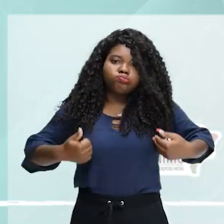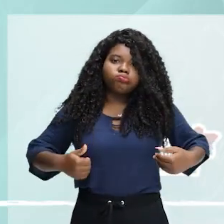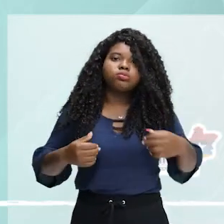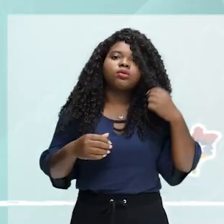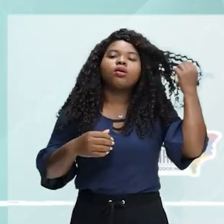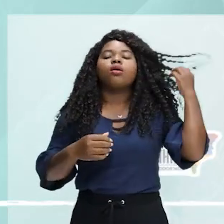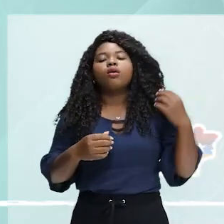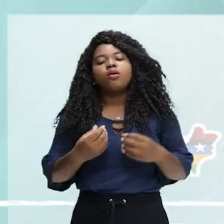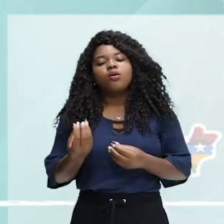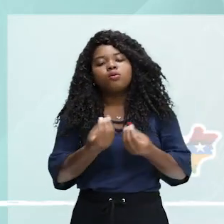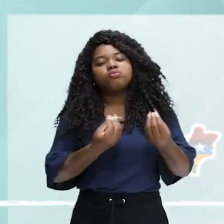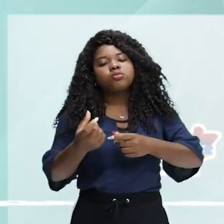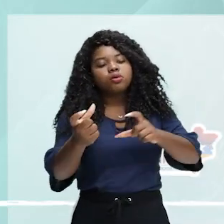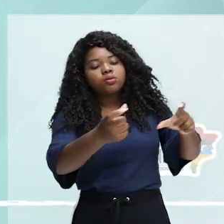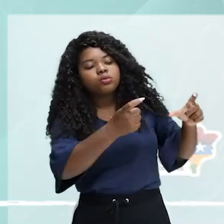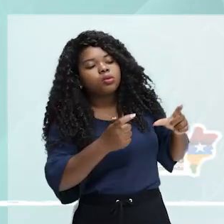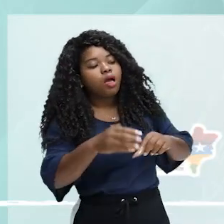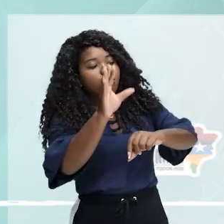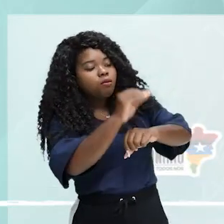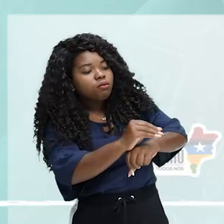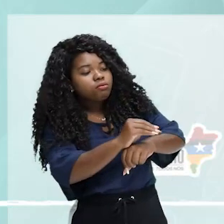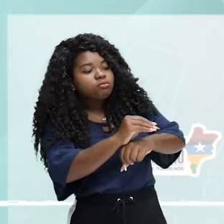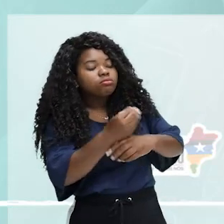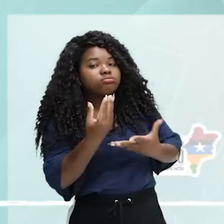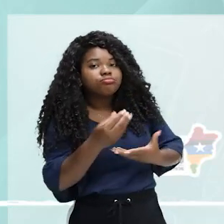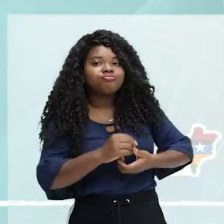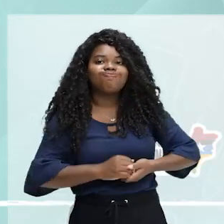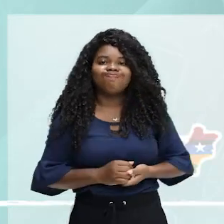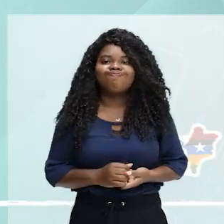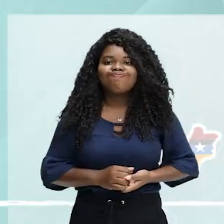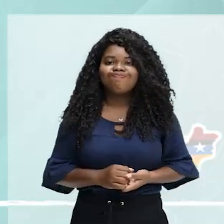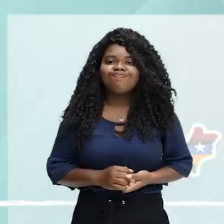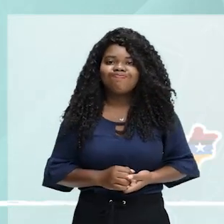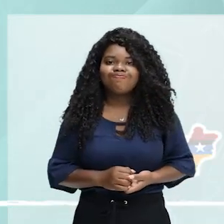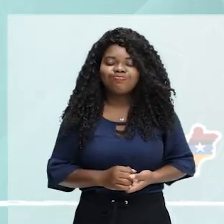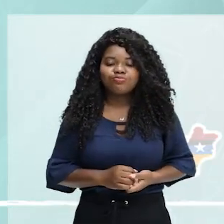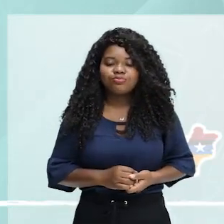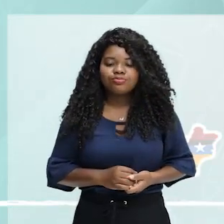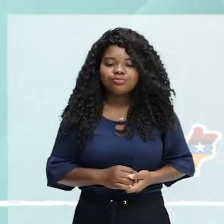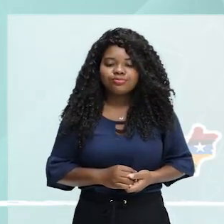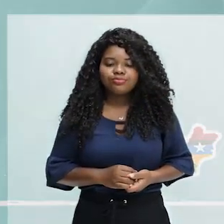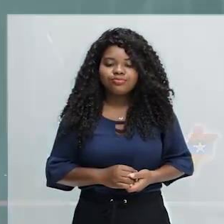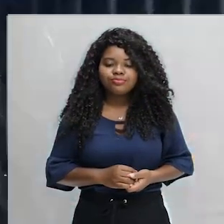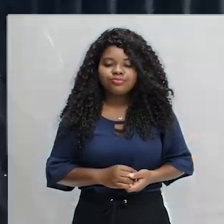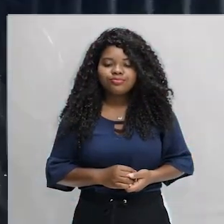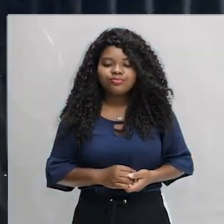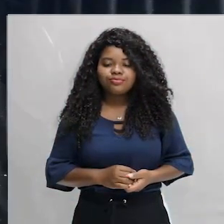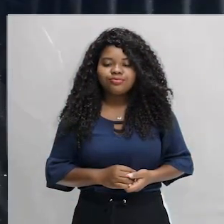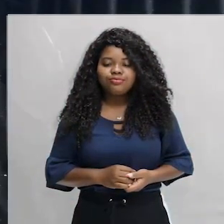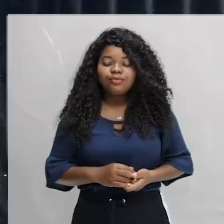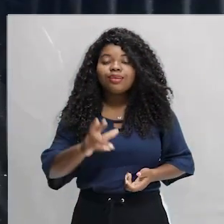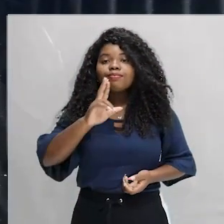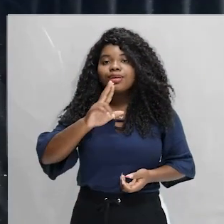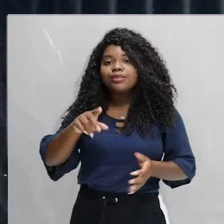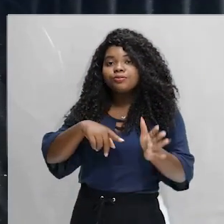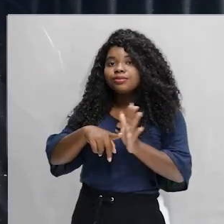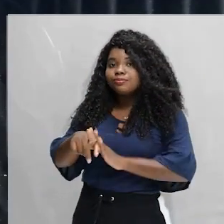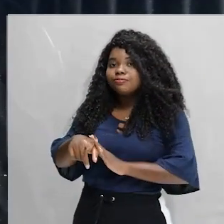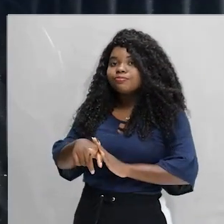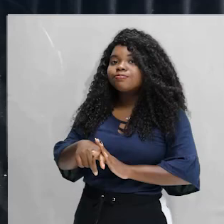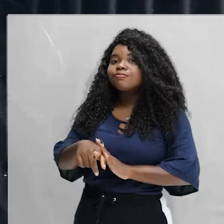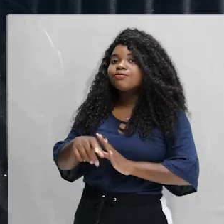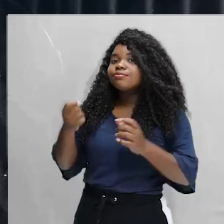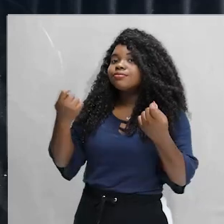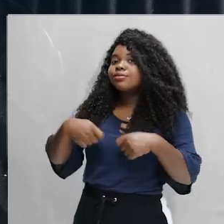ela foi fotografada? Dá para saber como é este lugar? Para responder essas perguntas, você